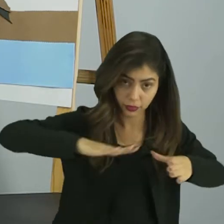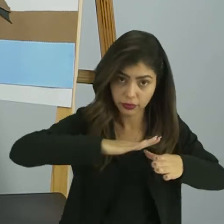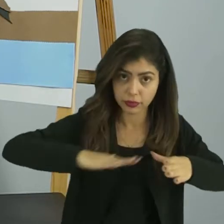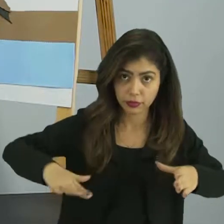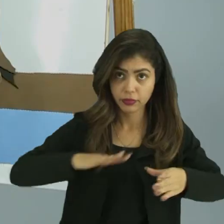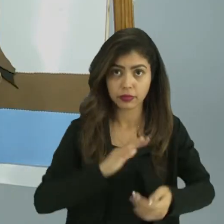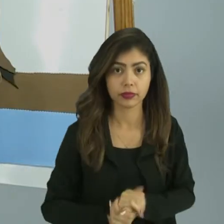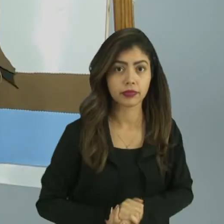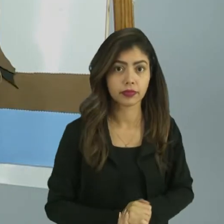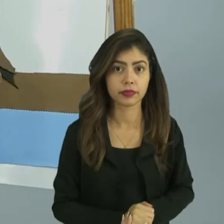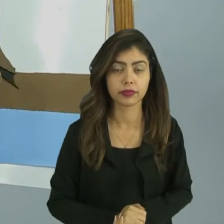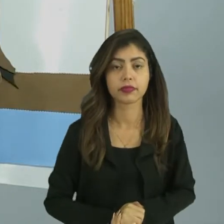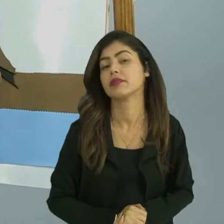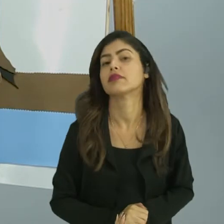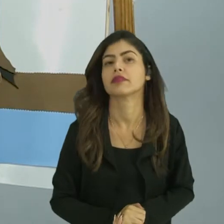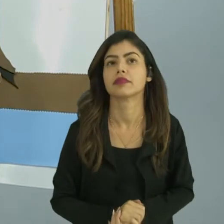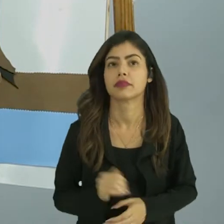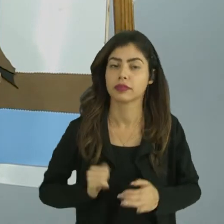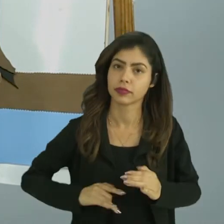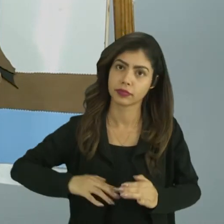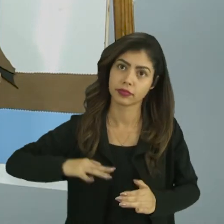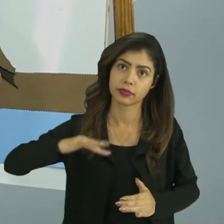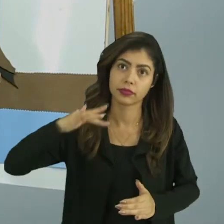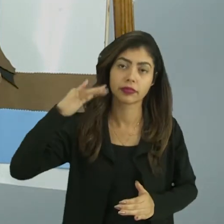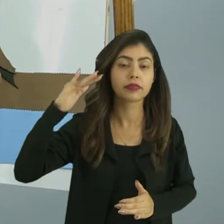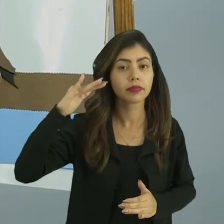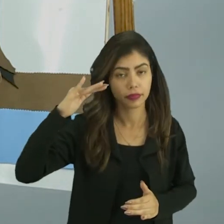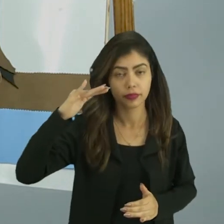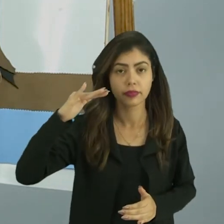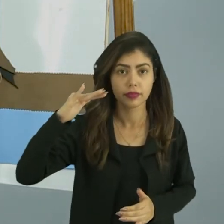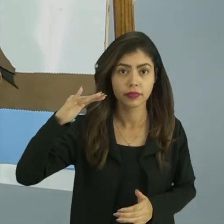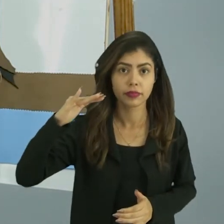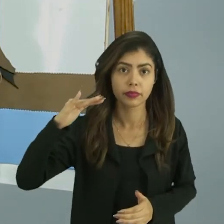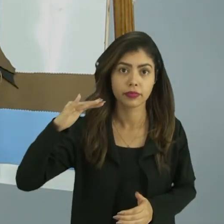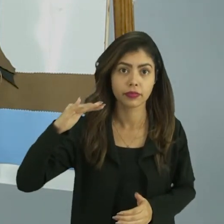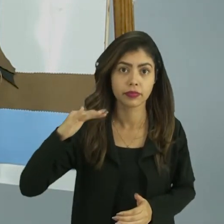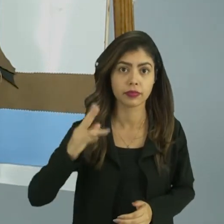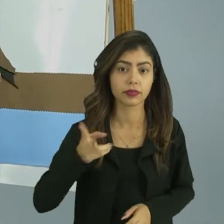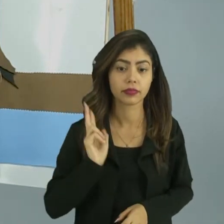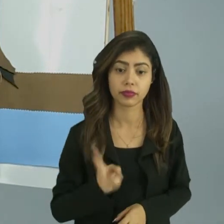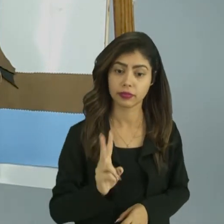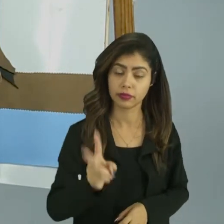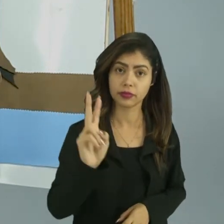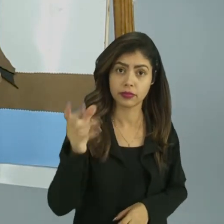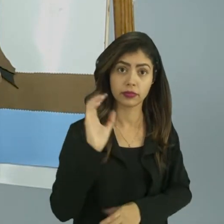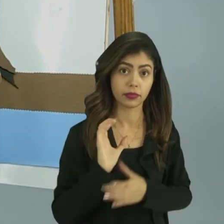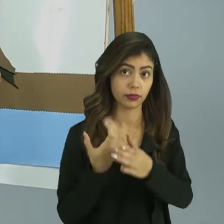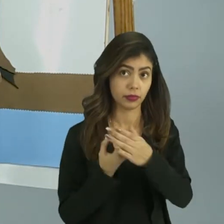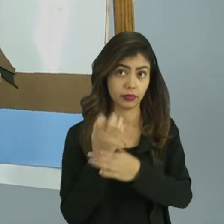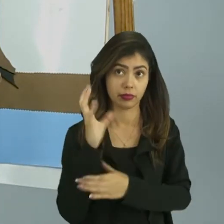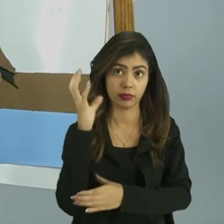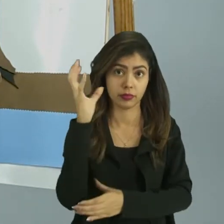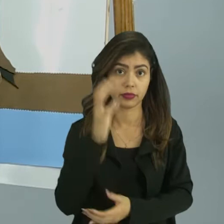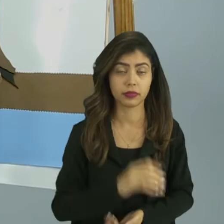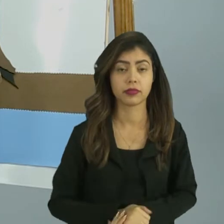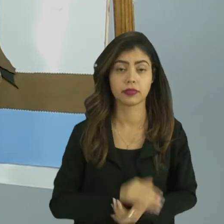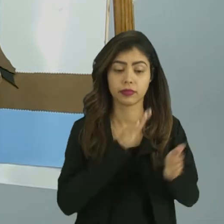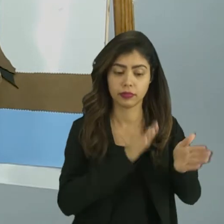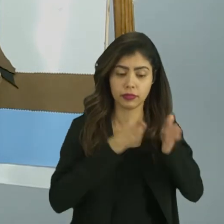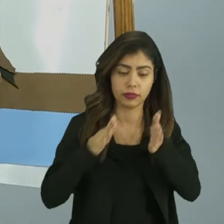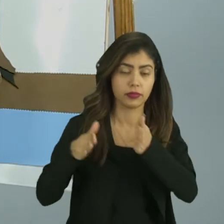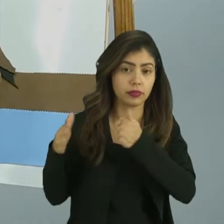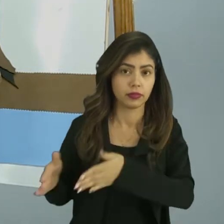ela germinou, cresceu, né? Continuou o seu crescimento para nascer todas as suas